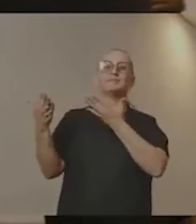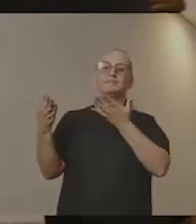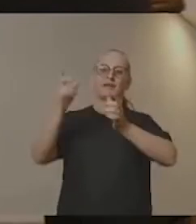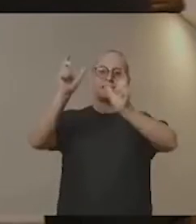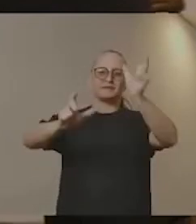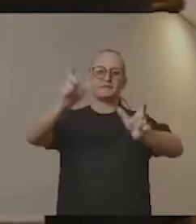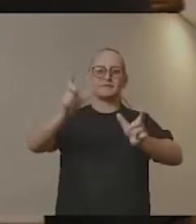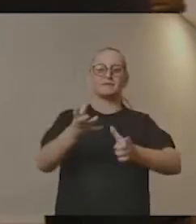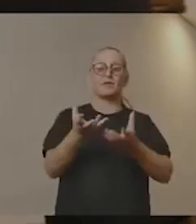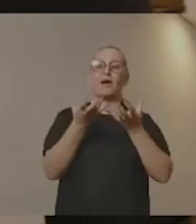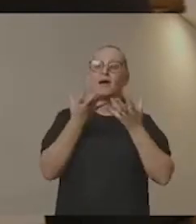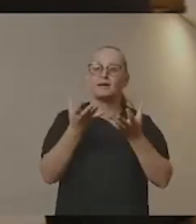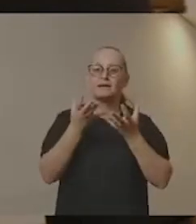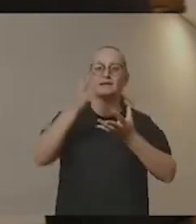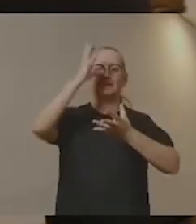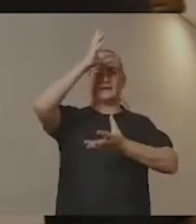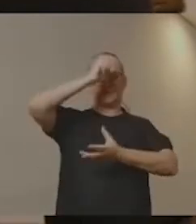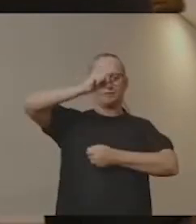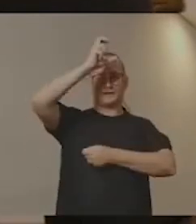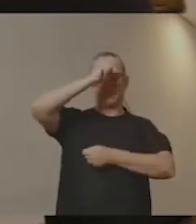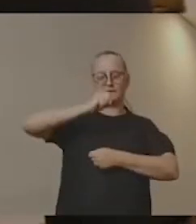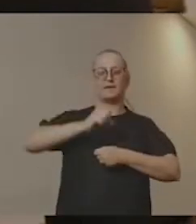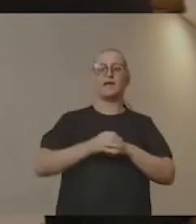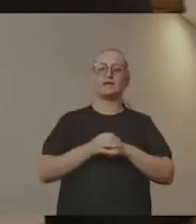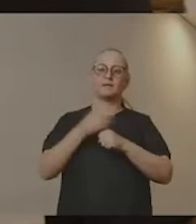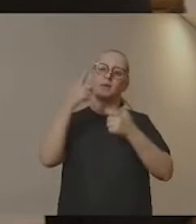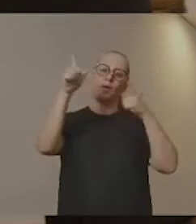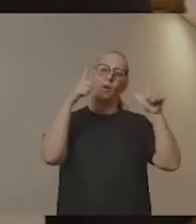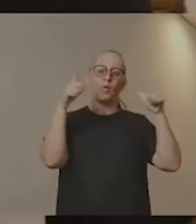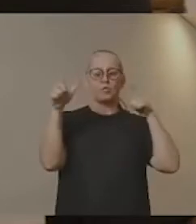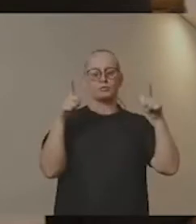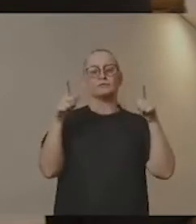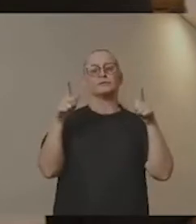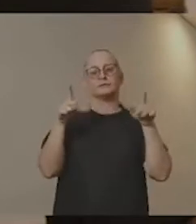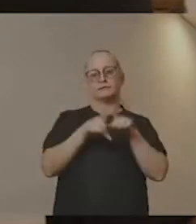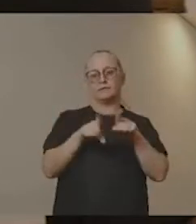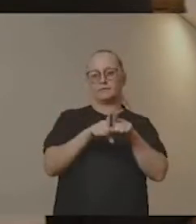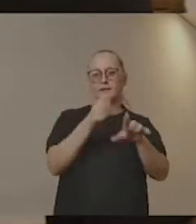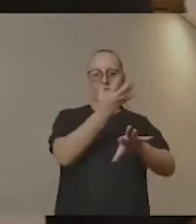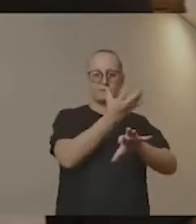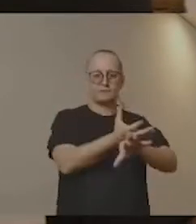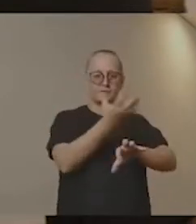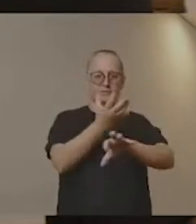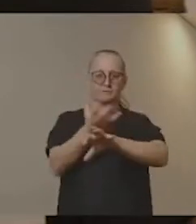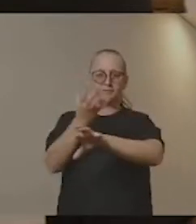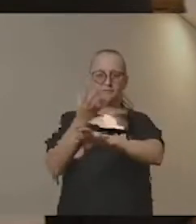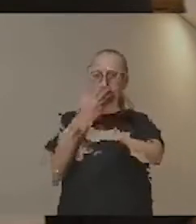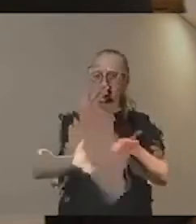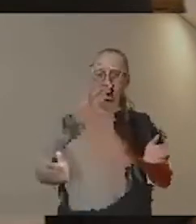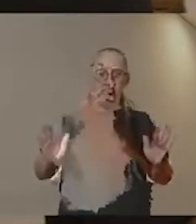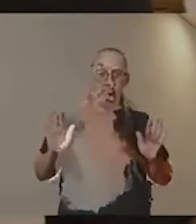assim, como professores, as pessoas precisam perder um pouco do medo de chegar e perguntar para um professor, chegar e